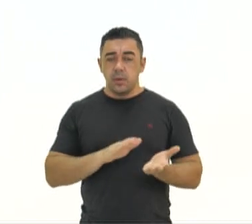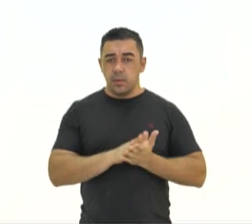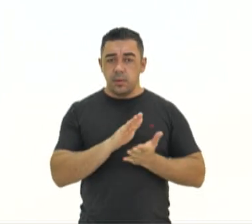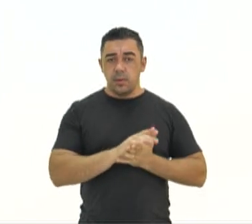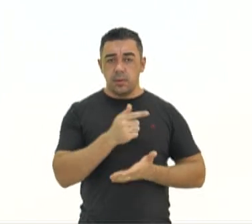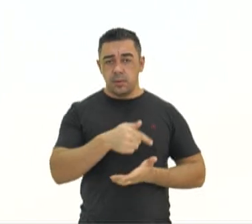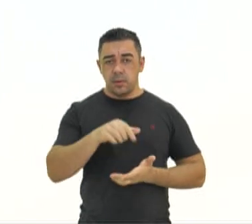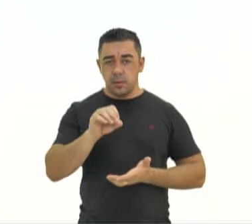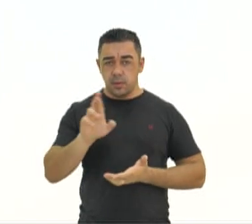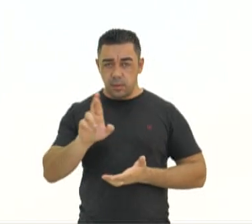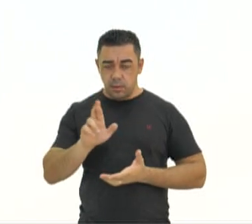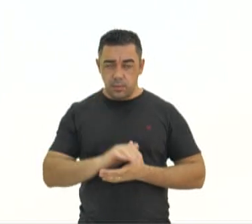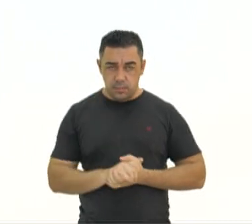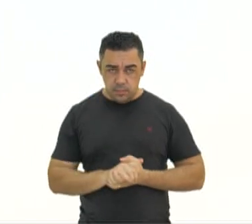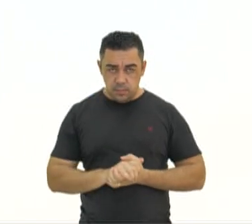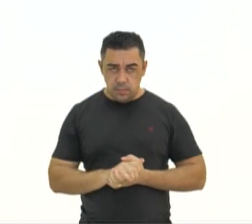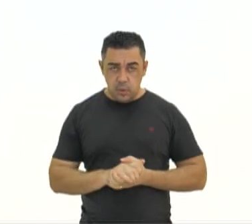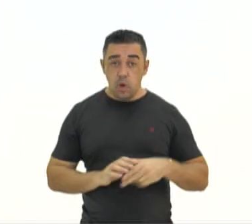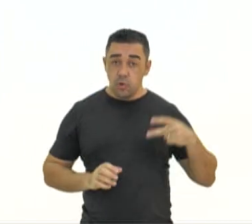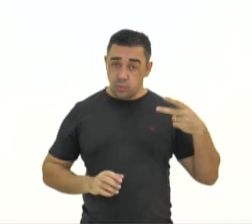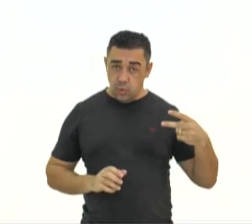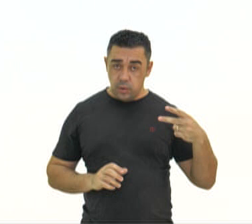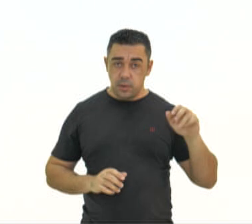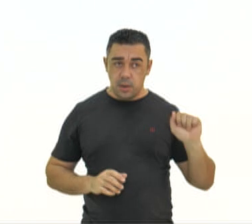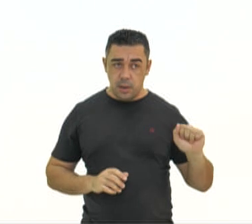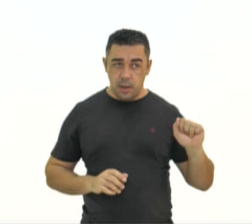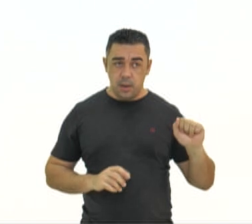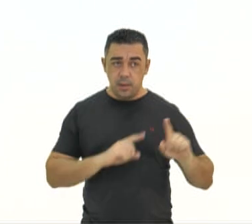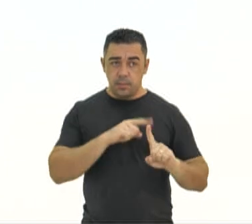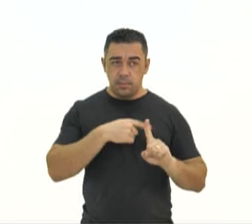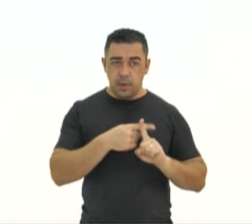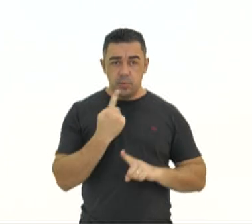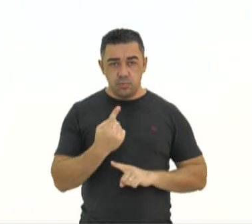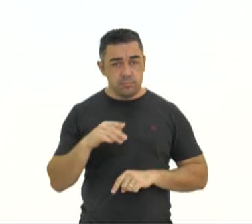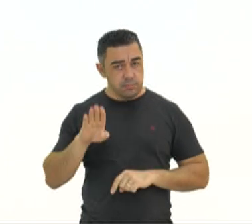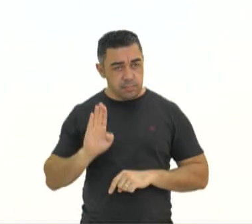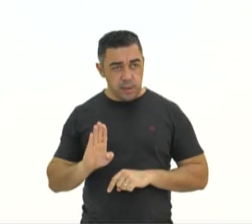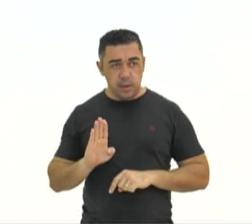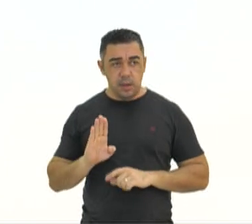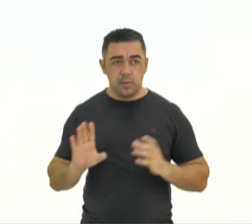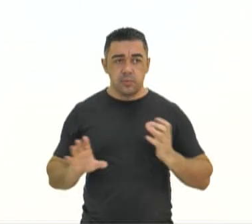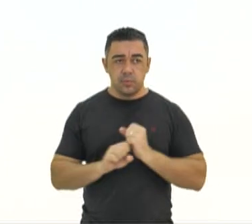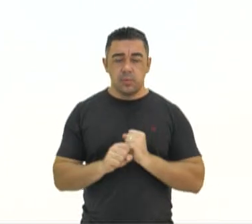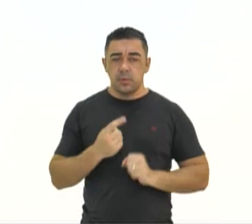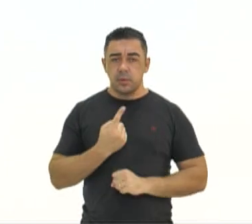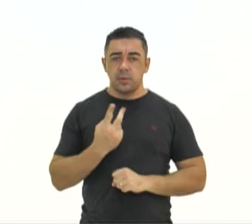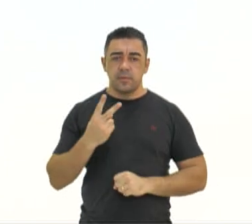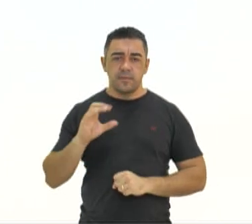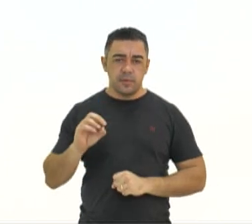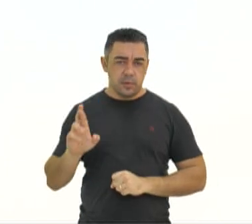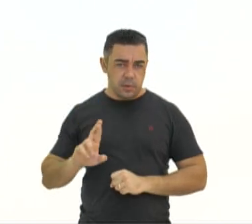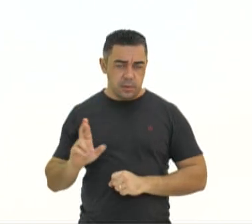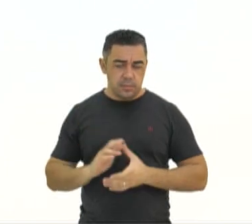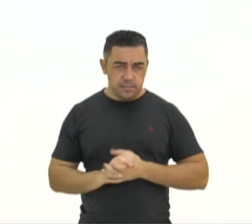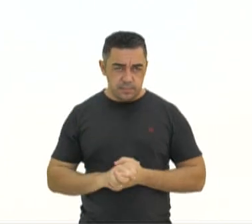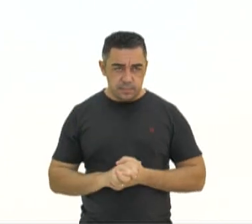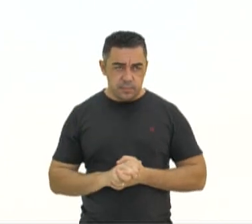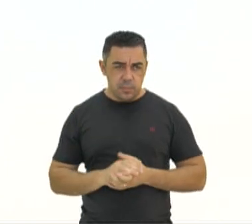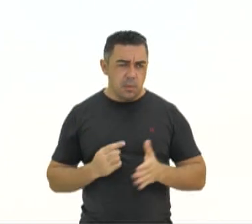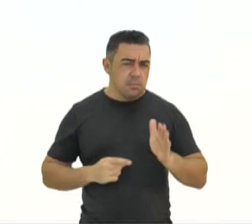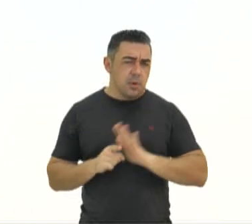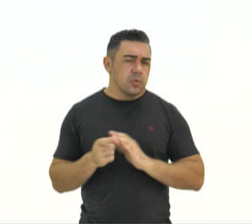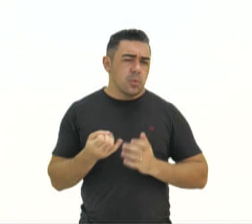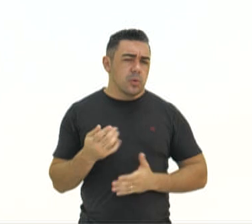custam R$ 70. 2 artigos A mais um artigo B custa R$ 120. Qual